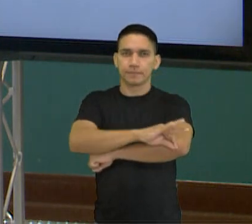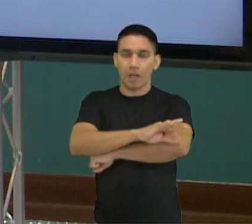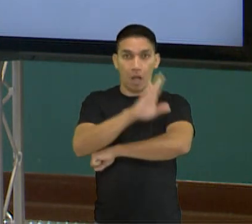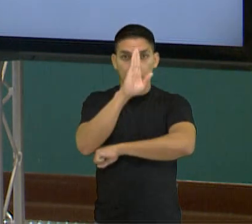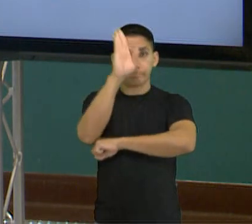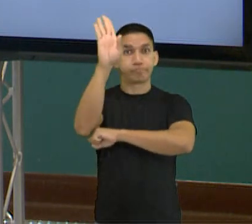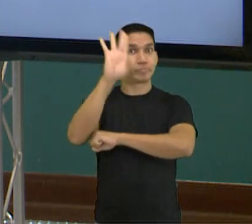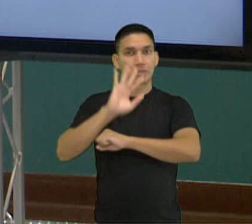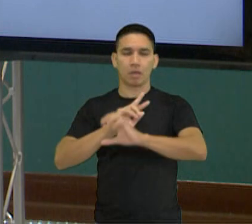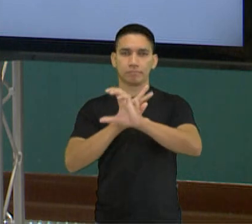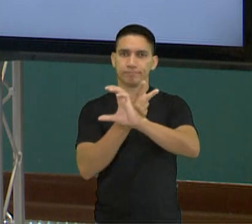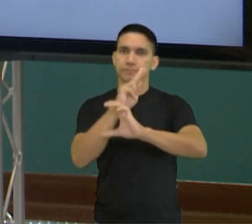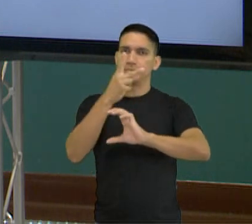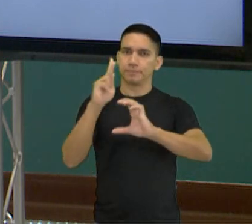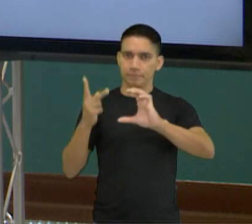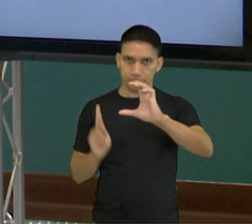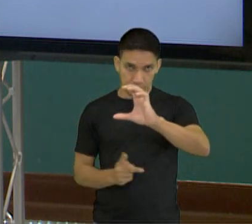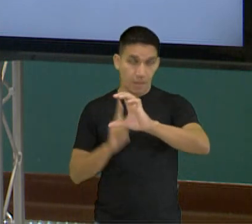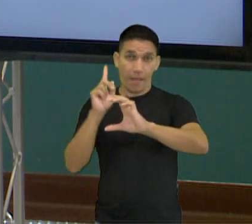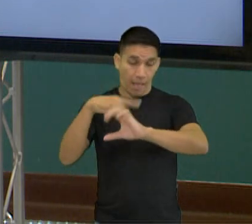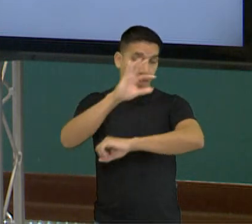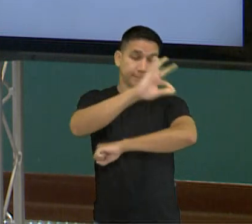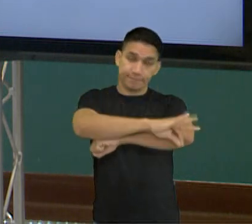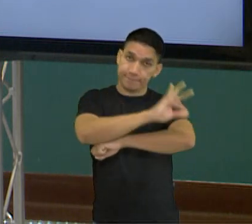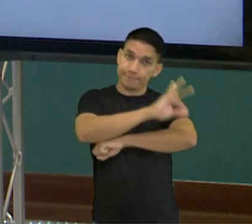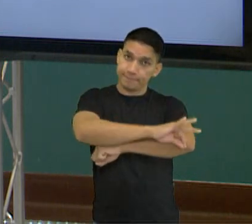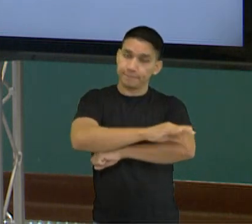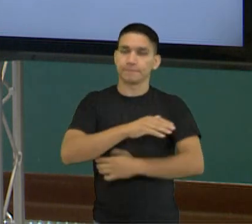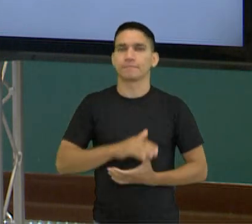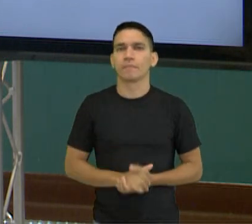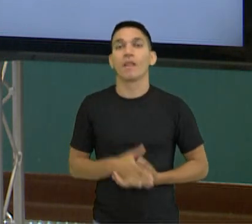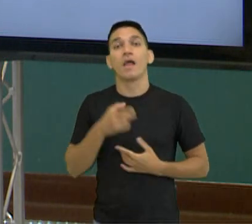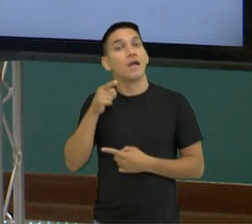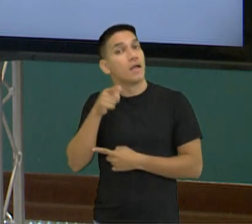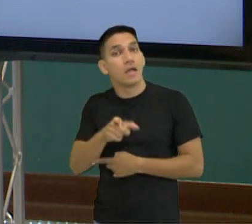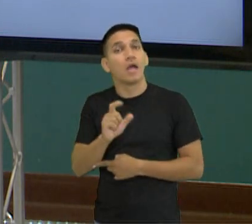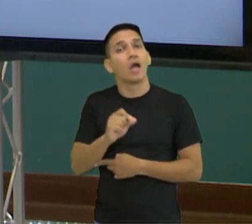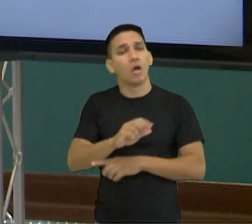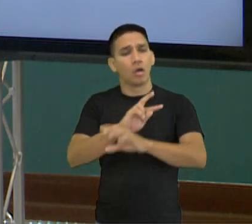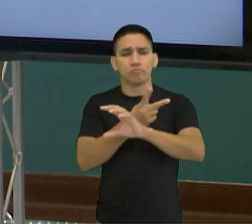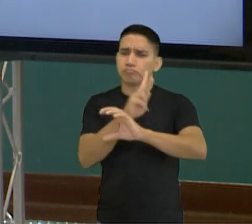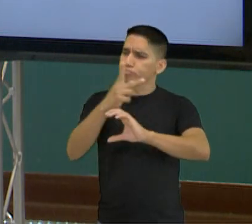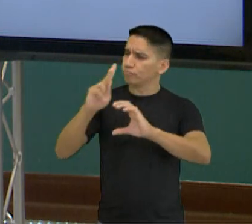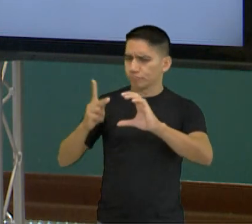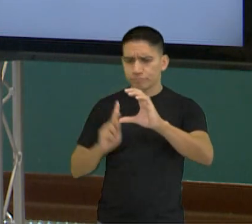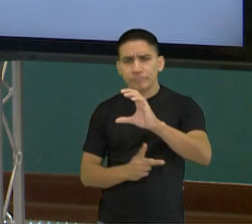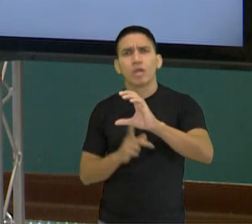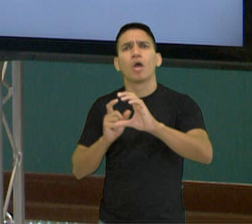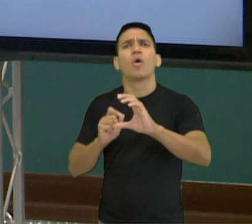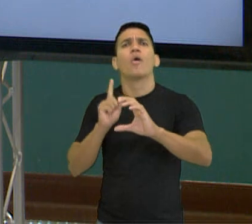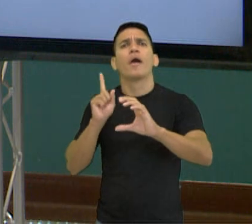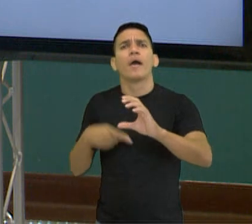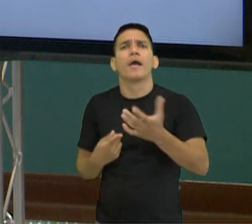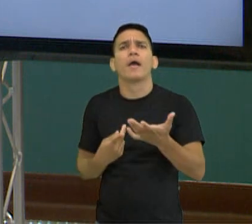principal fonte é o petróleo. E esses hidrocarbonetos, essas substâncias orgânicas, elas